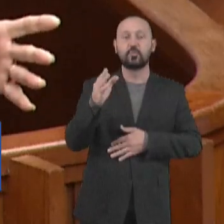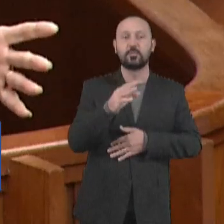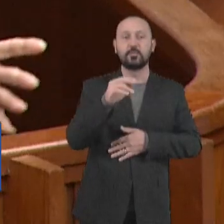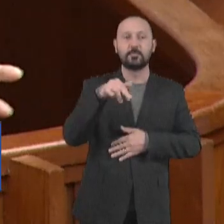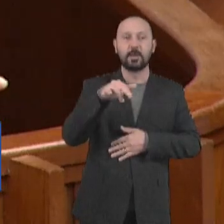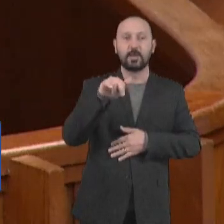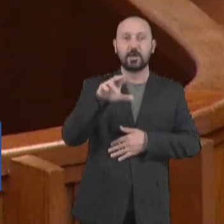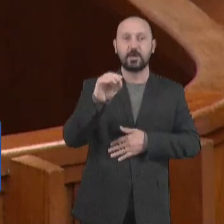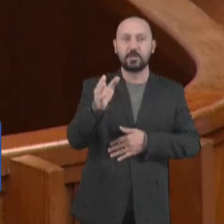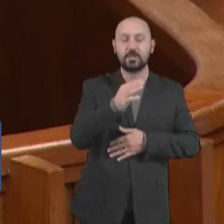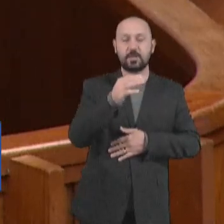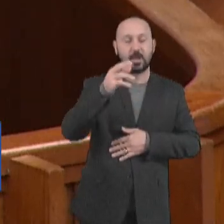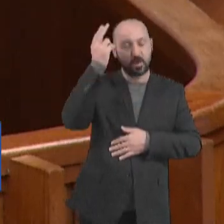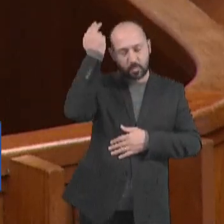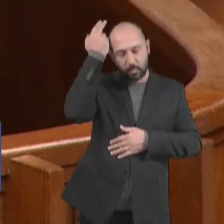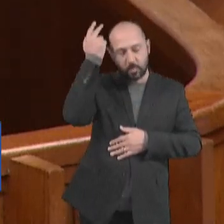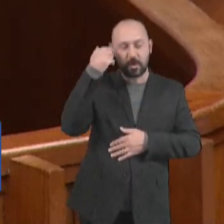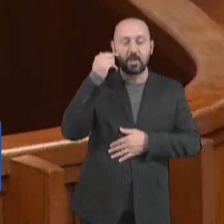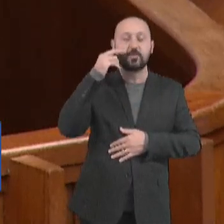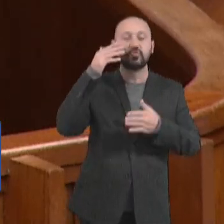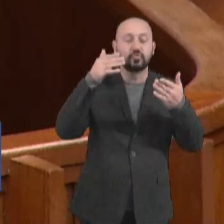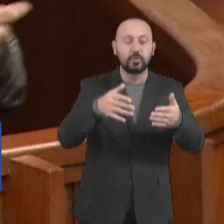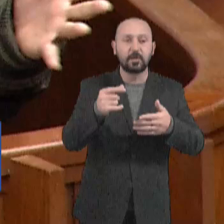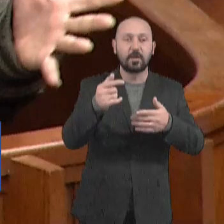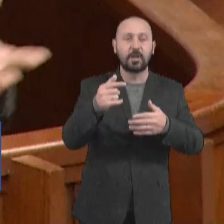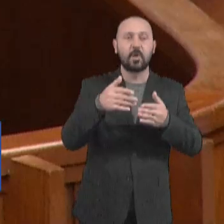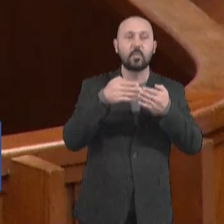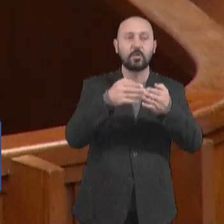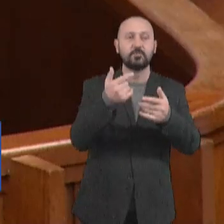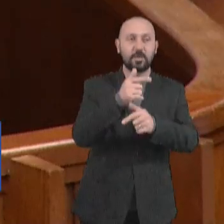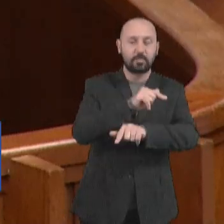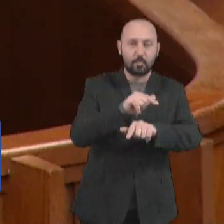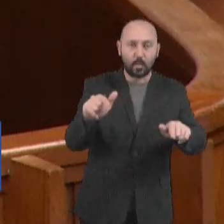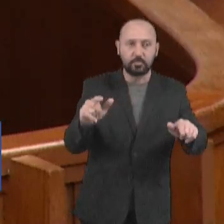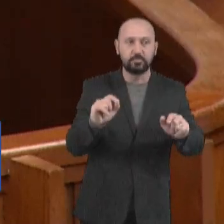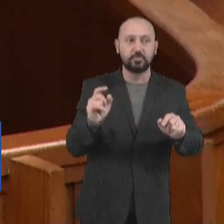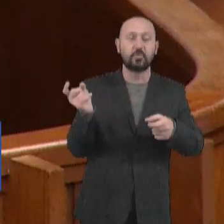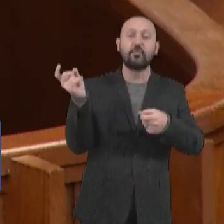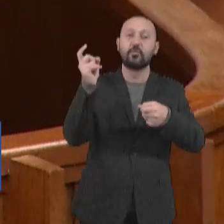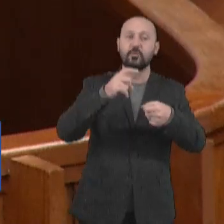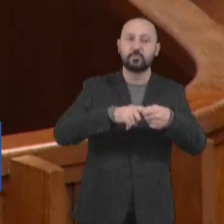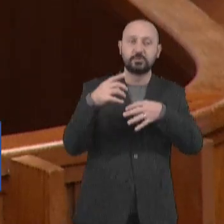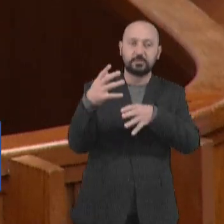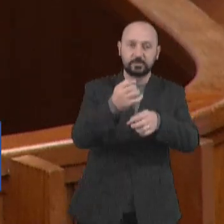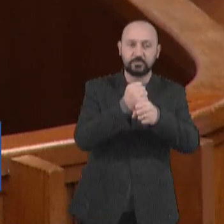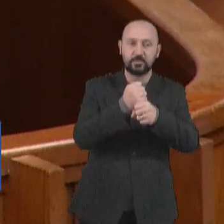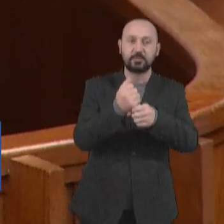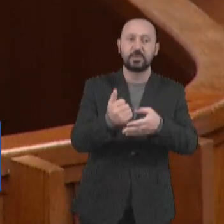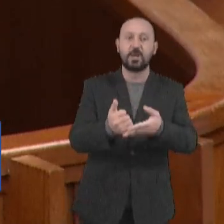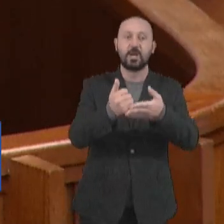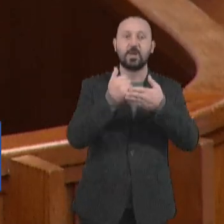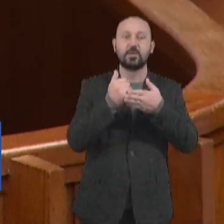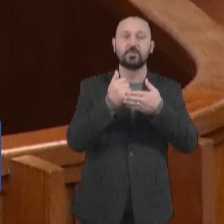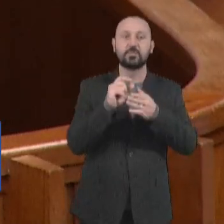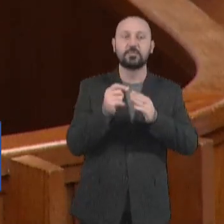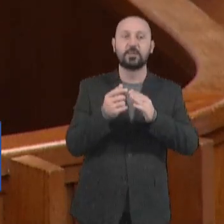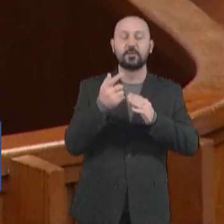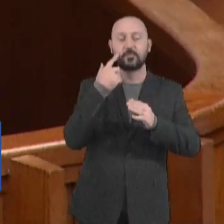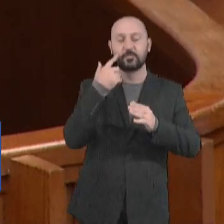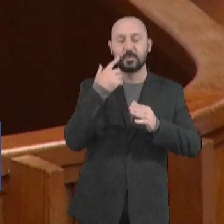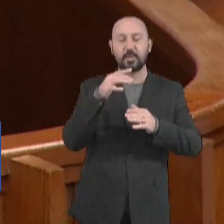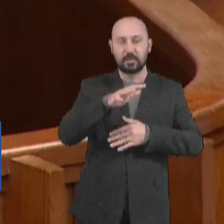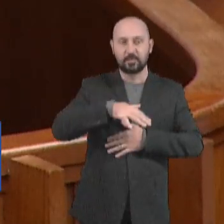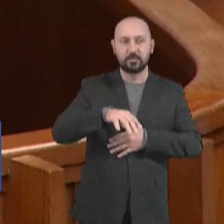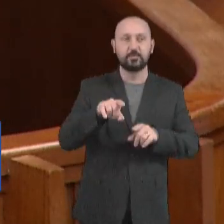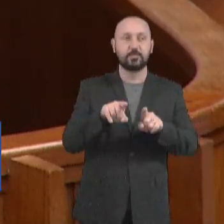lá, Corumbá estava desguarnecida, e nós retomamos, então, essa contribuição da retirada da laguna